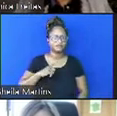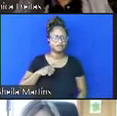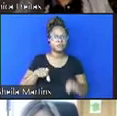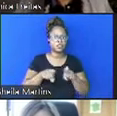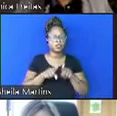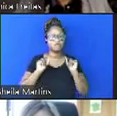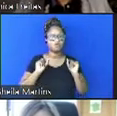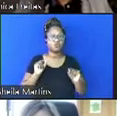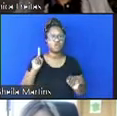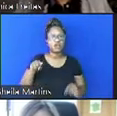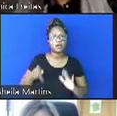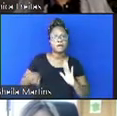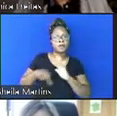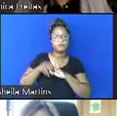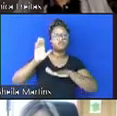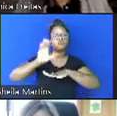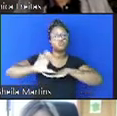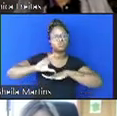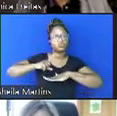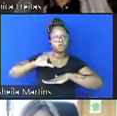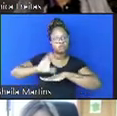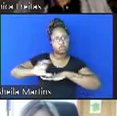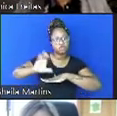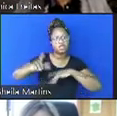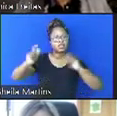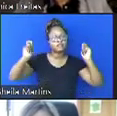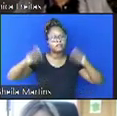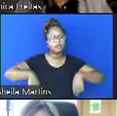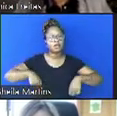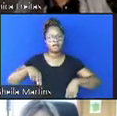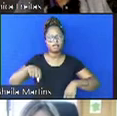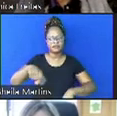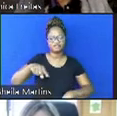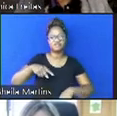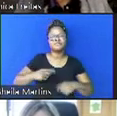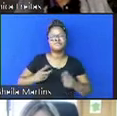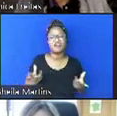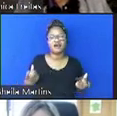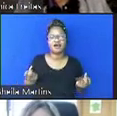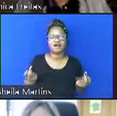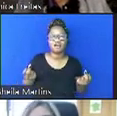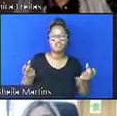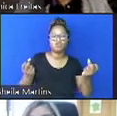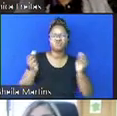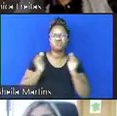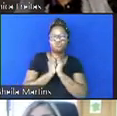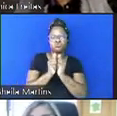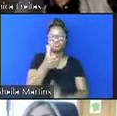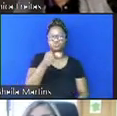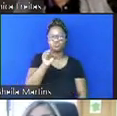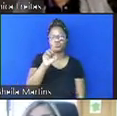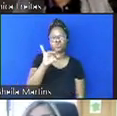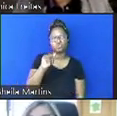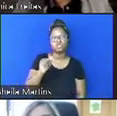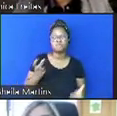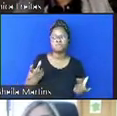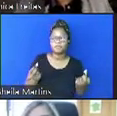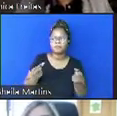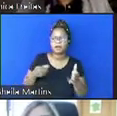é um tour que vários humboldtianos eles viajam juntos por 18 dias, né, visitando